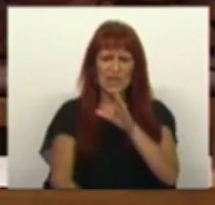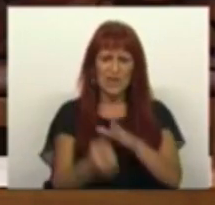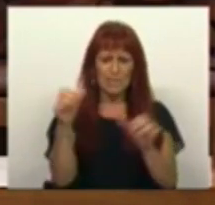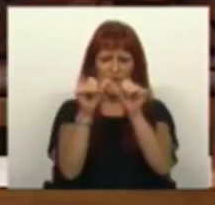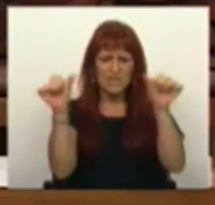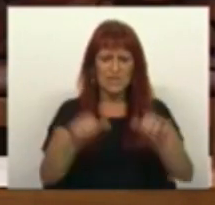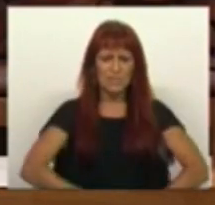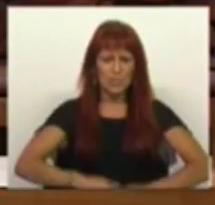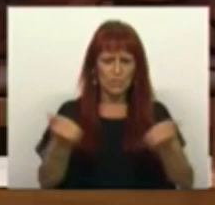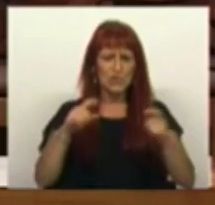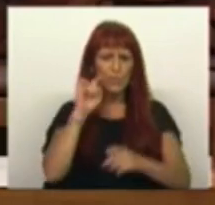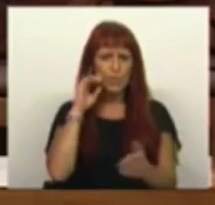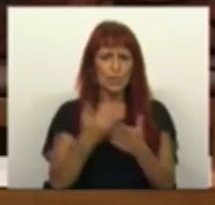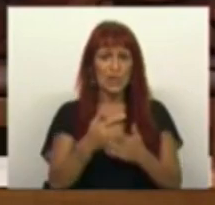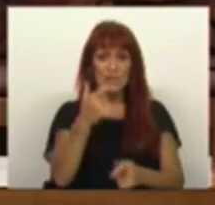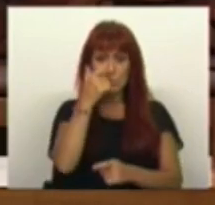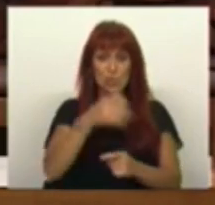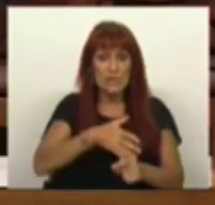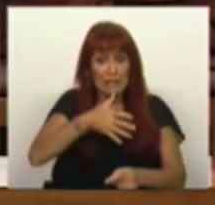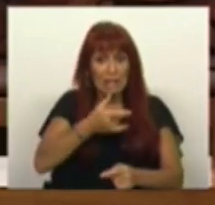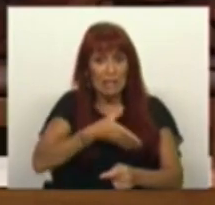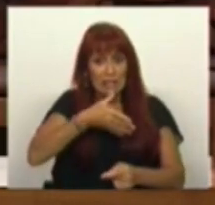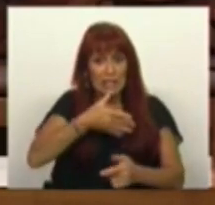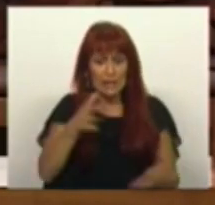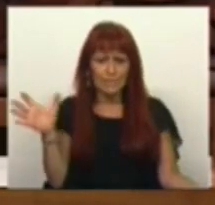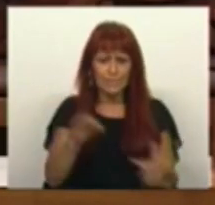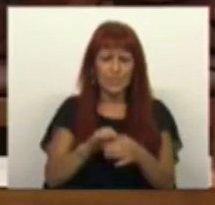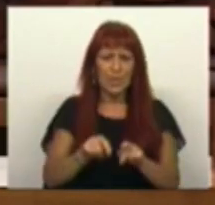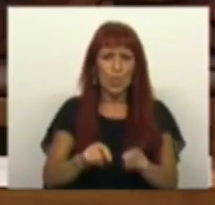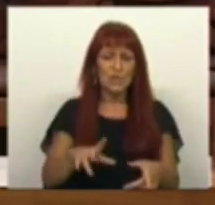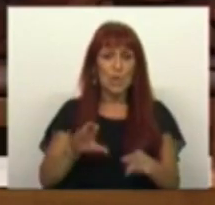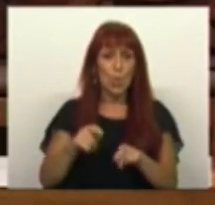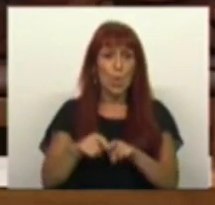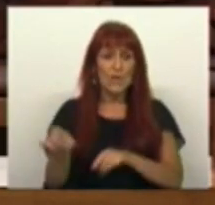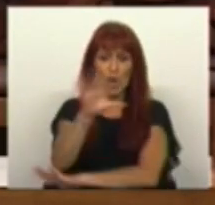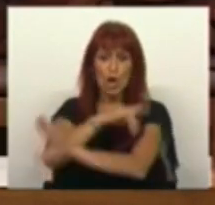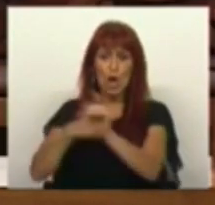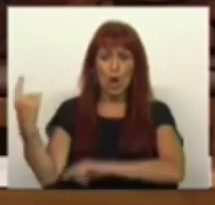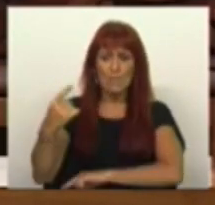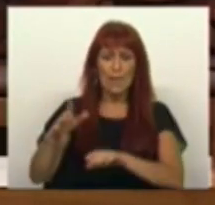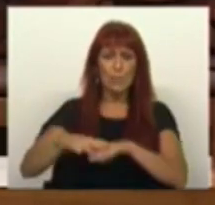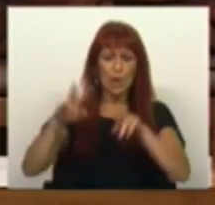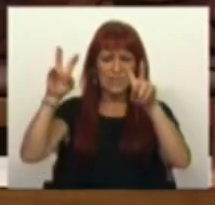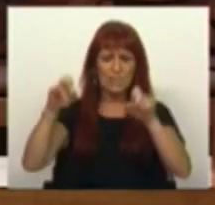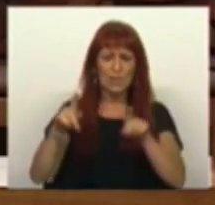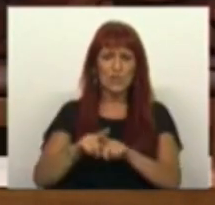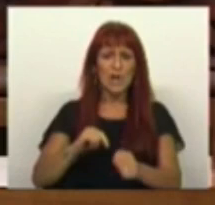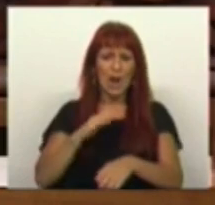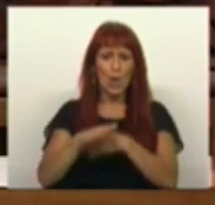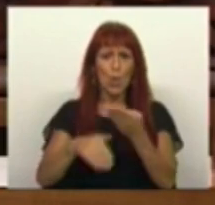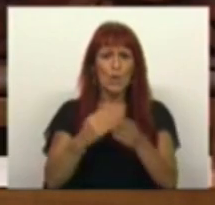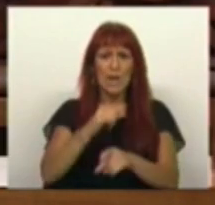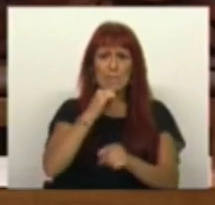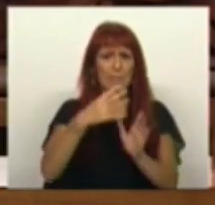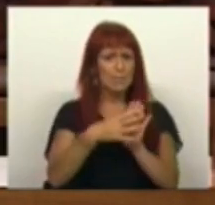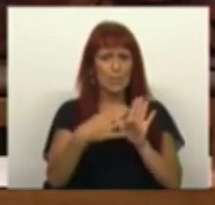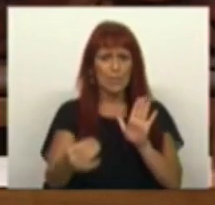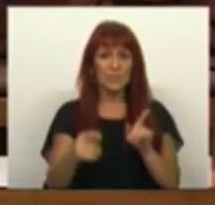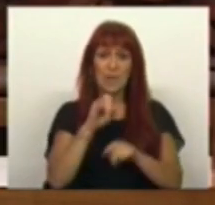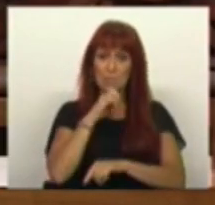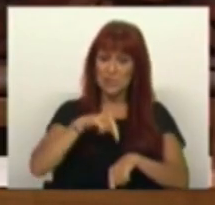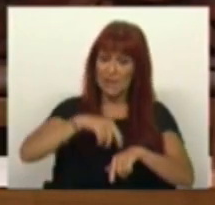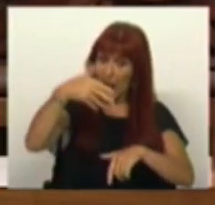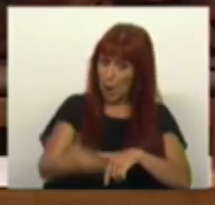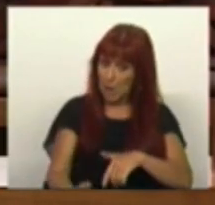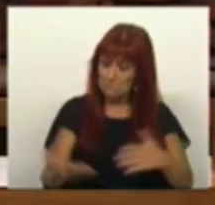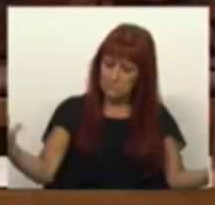sistema eficaz de proteção dos denunciantes em linha com a Diretiva Europeia sobre a matéria a qual continua por transpor. Talvez seja